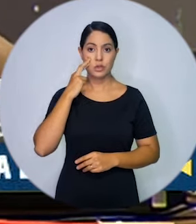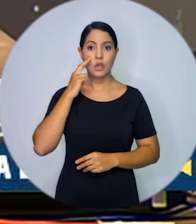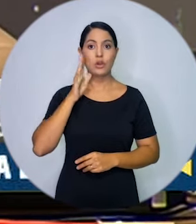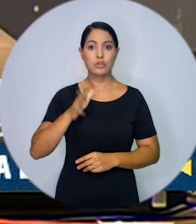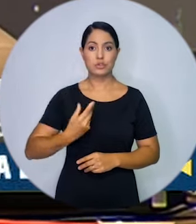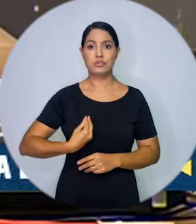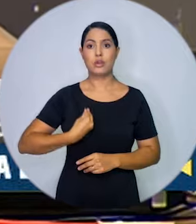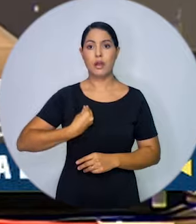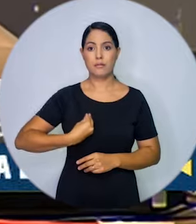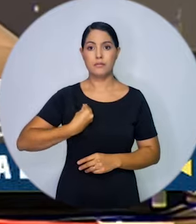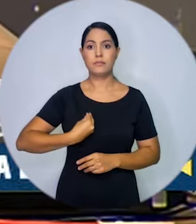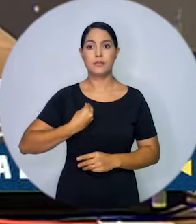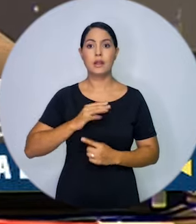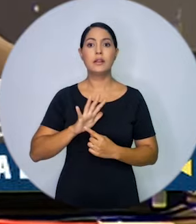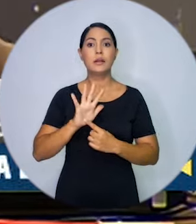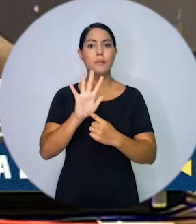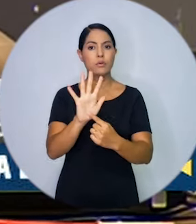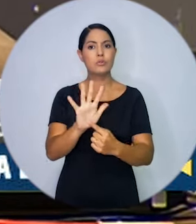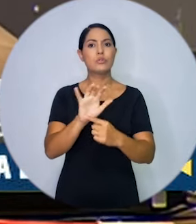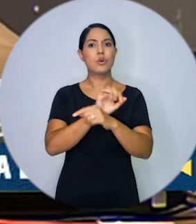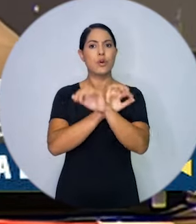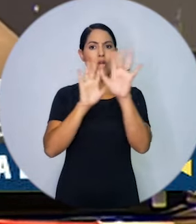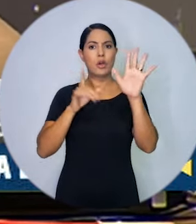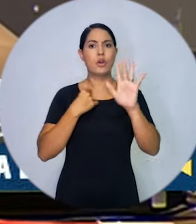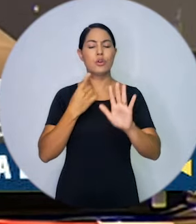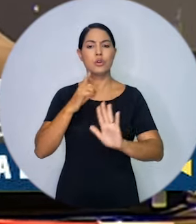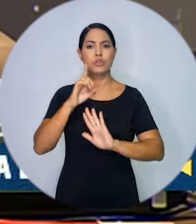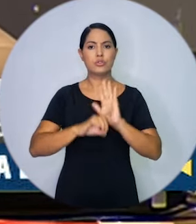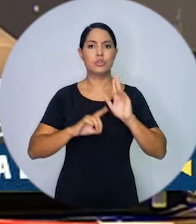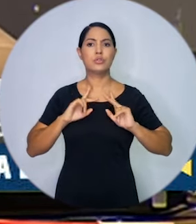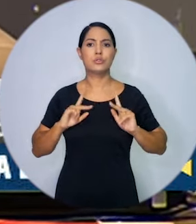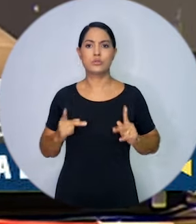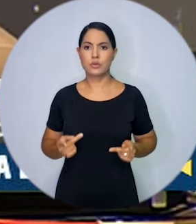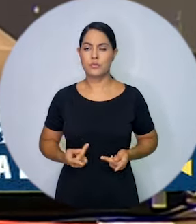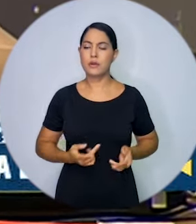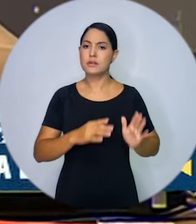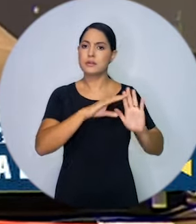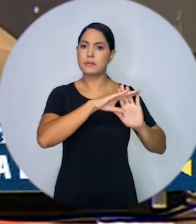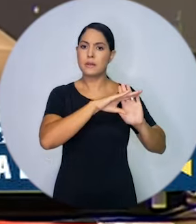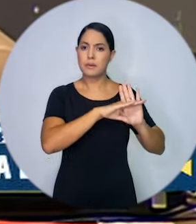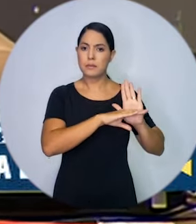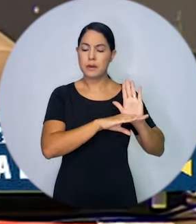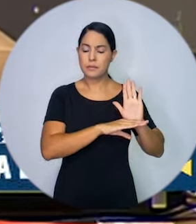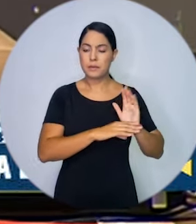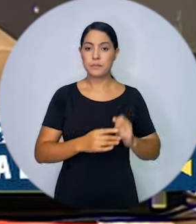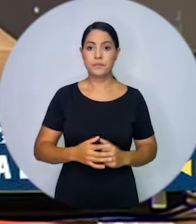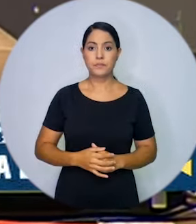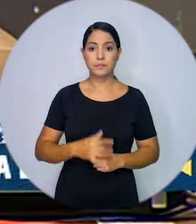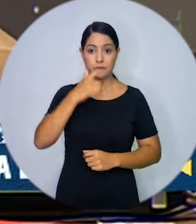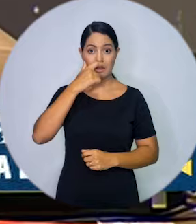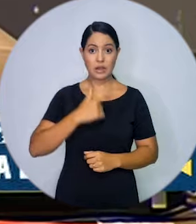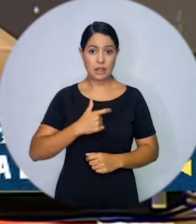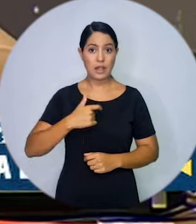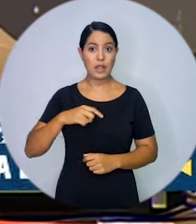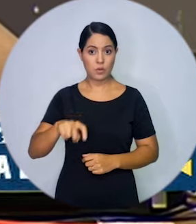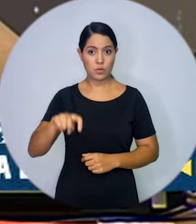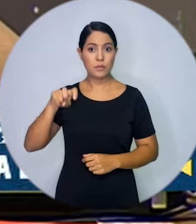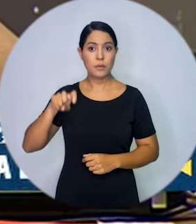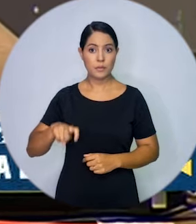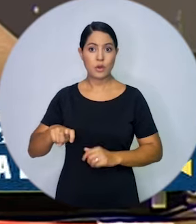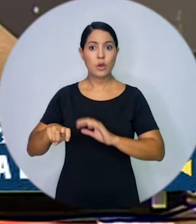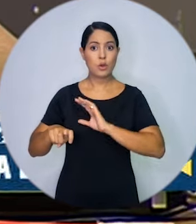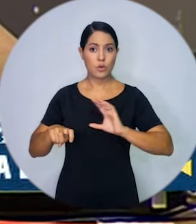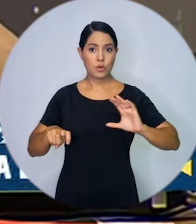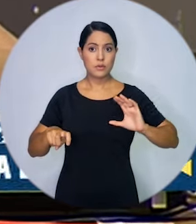que esteve conosco algumas vezes e demonstrou o seu apreço à pauta de direitos humanos. Depois que eu tomei posse na Comissão Nacional,